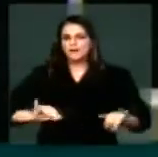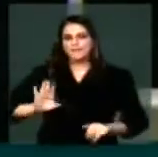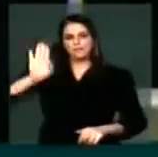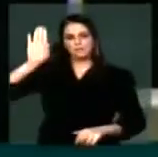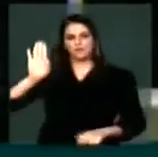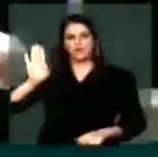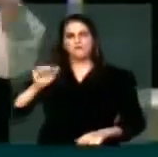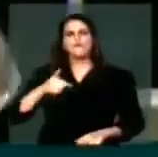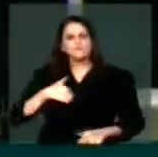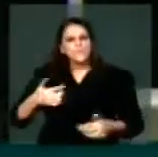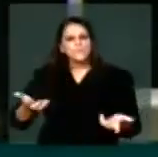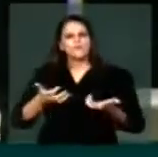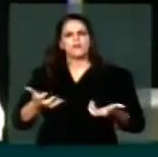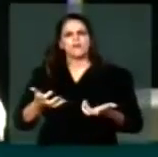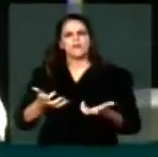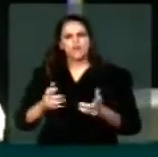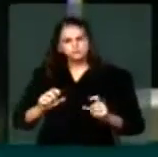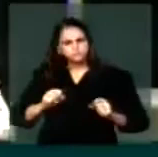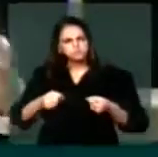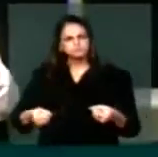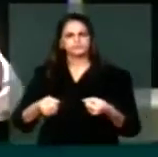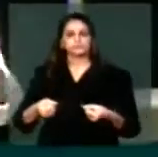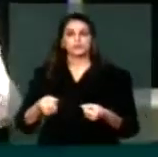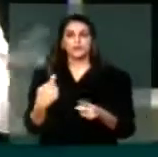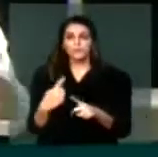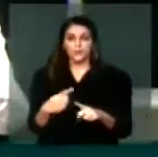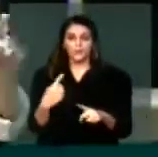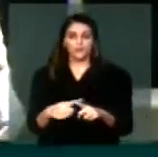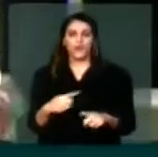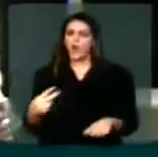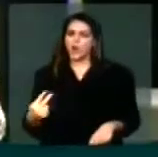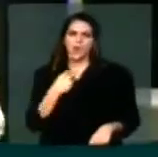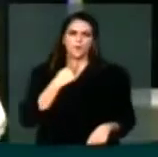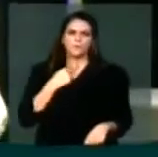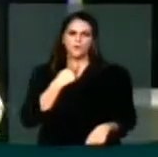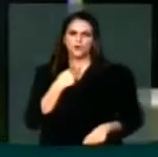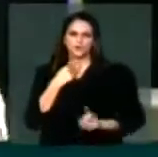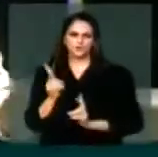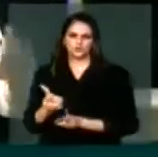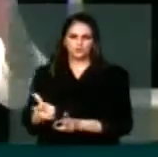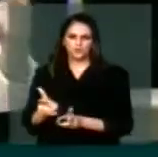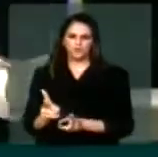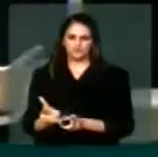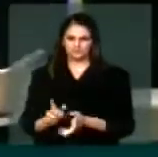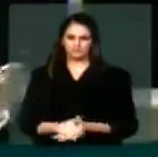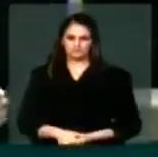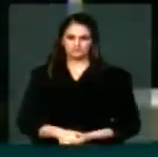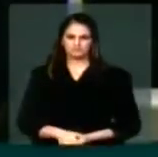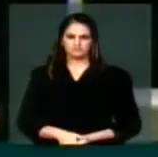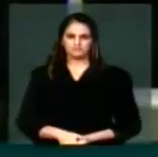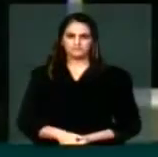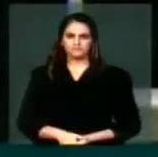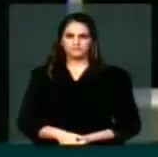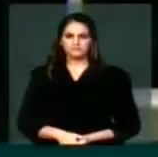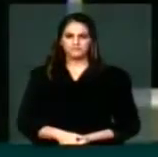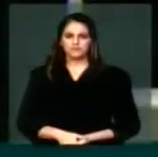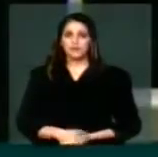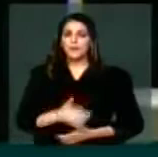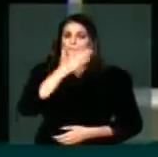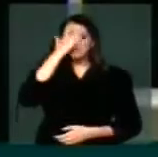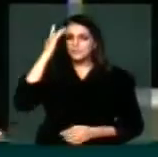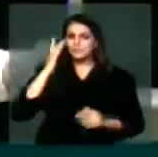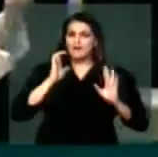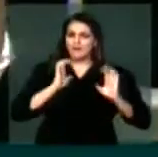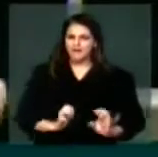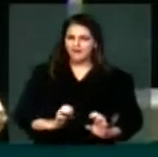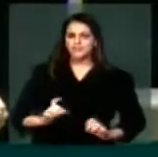nós defendemos. E é essa que nós defendemos, porque nós não podemos admitir que a parte saudável pague